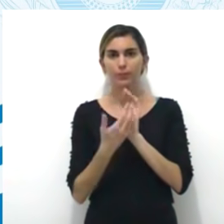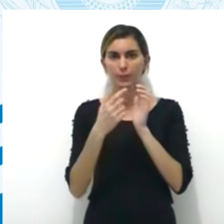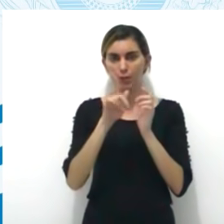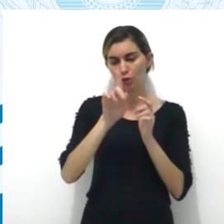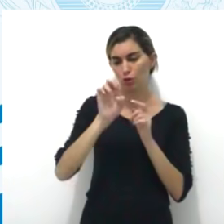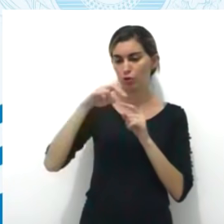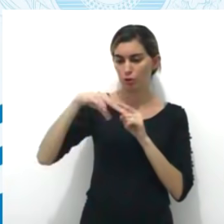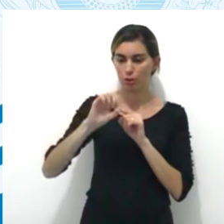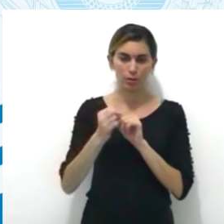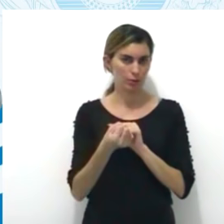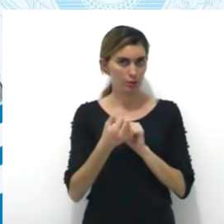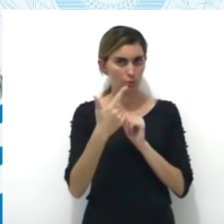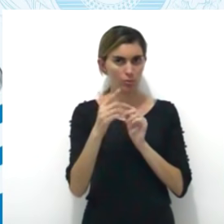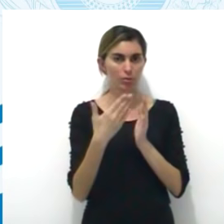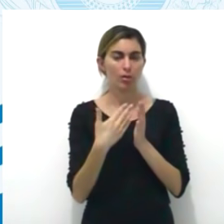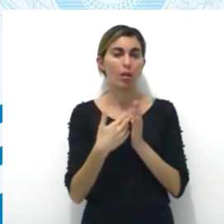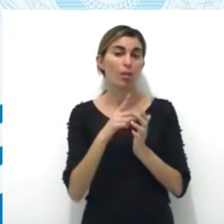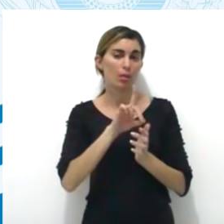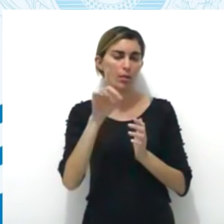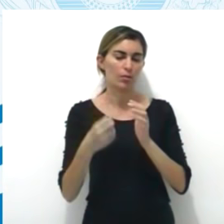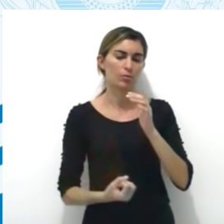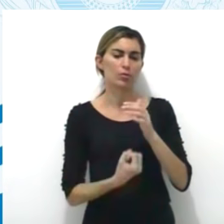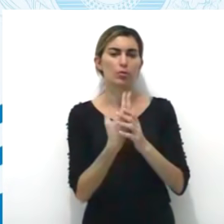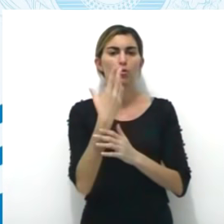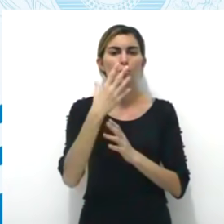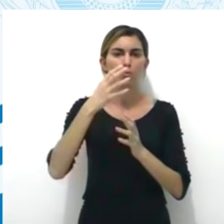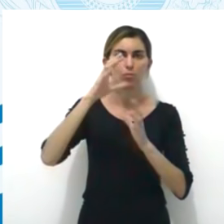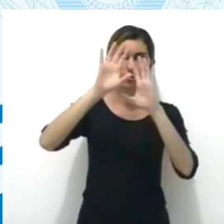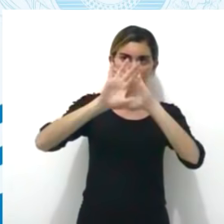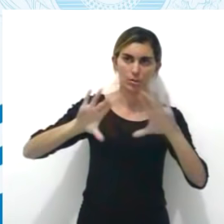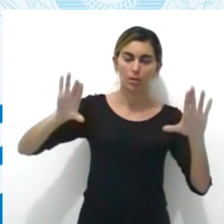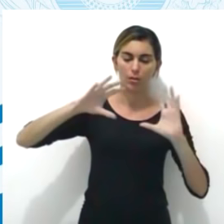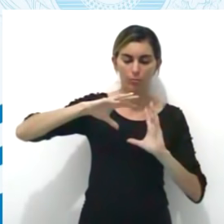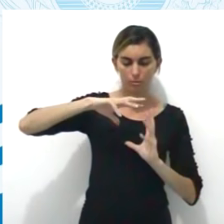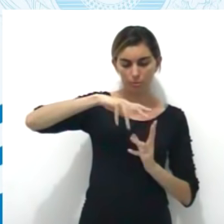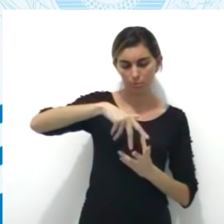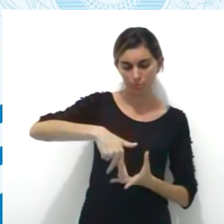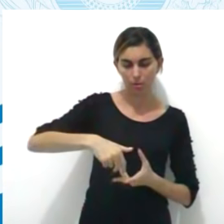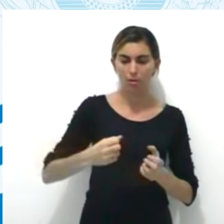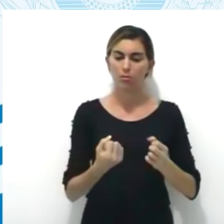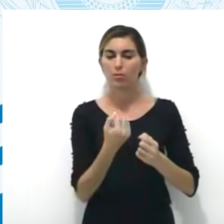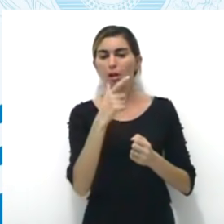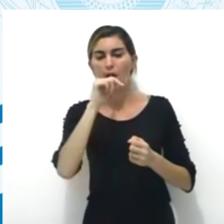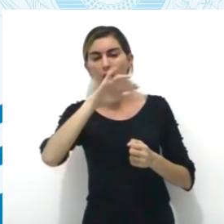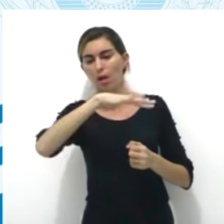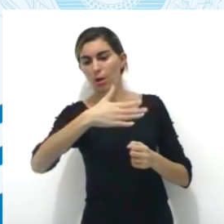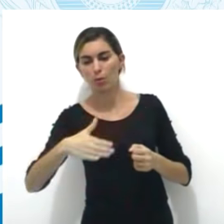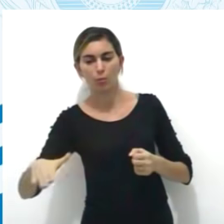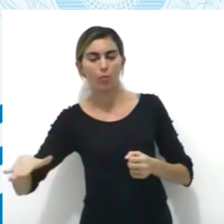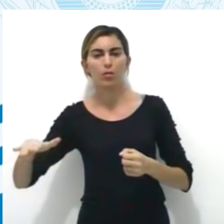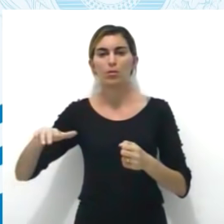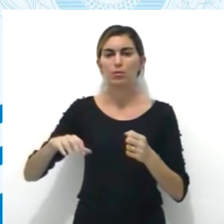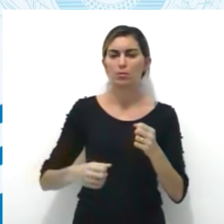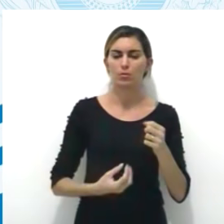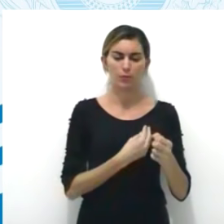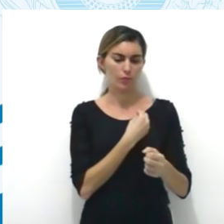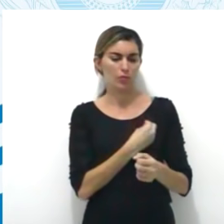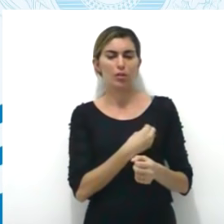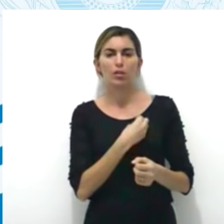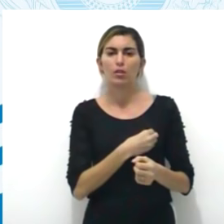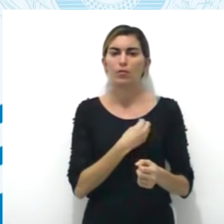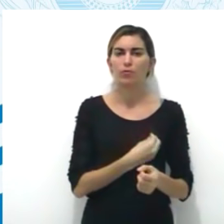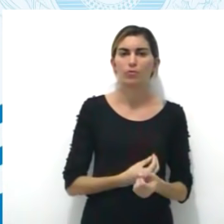A Gênese, outro livro, né? Deus teria criado o céu e a terra, as águas também, os